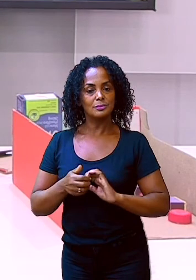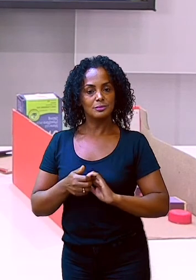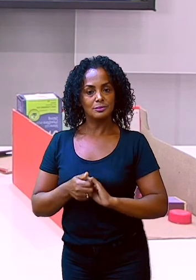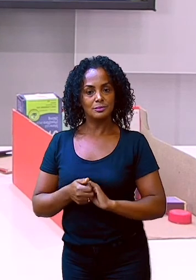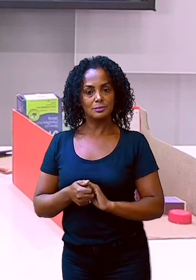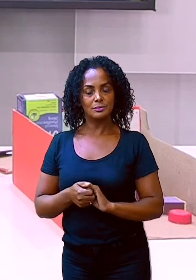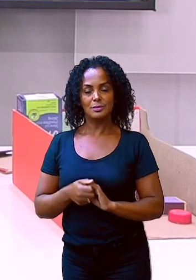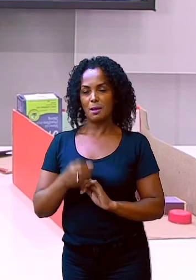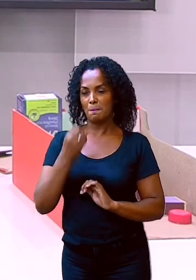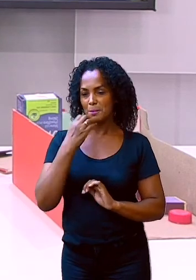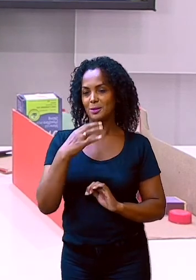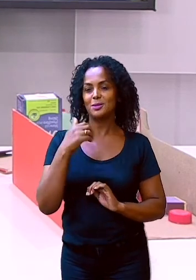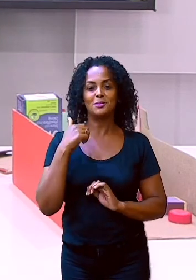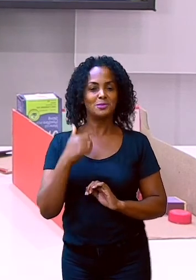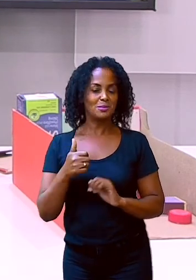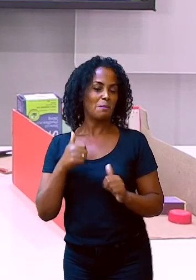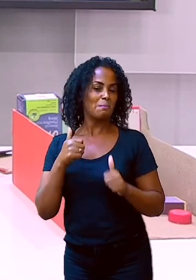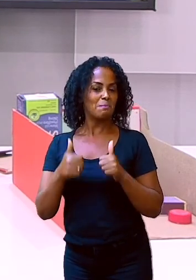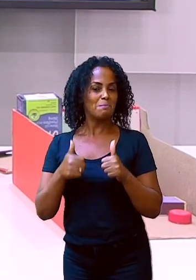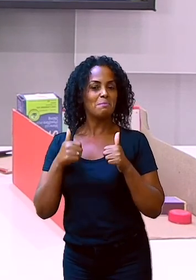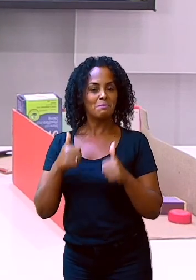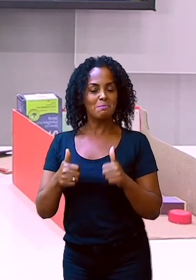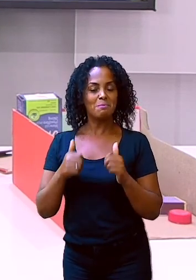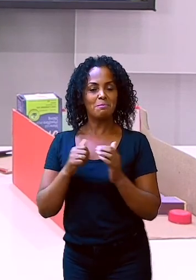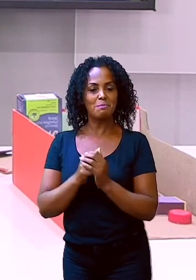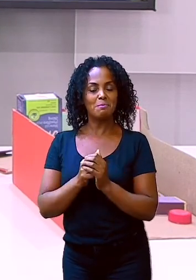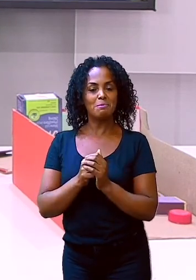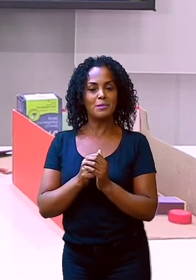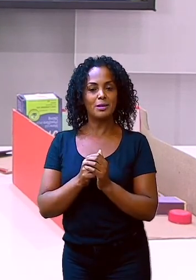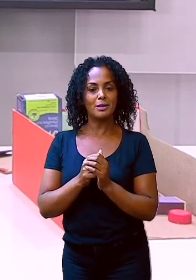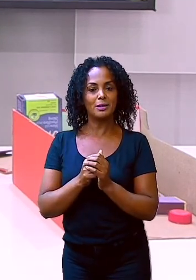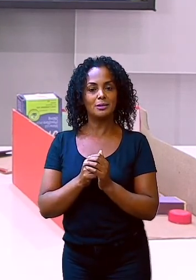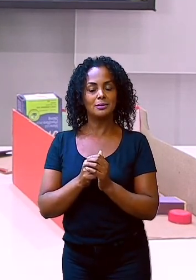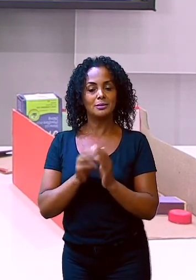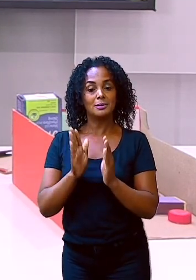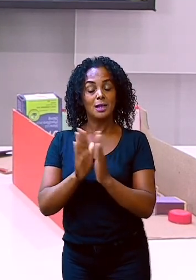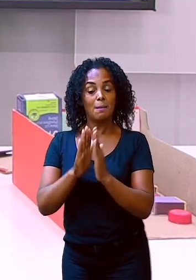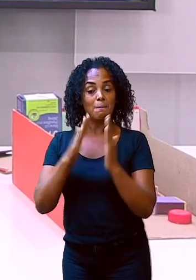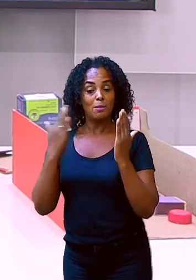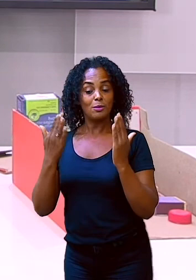Muito bem, aqui representa a entrada da sala de aula.